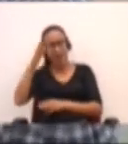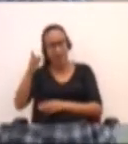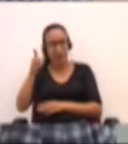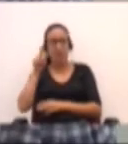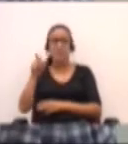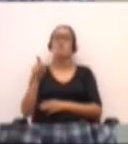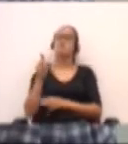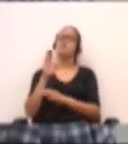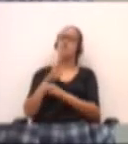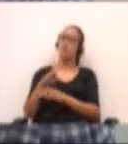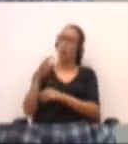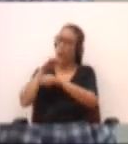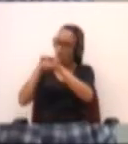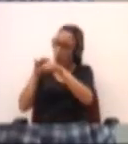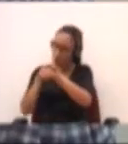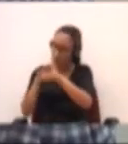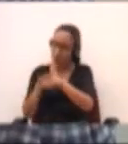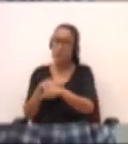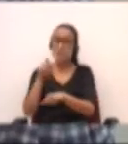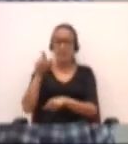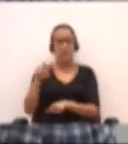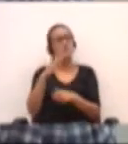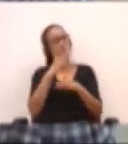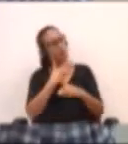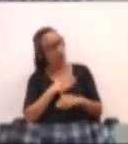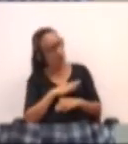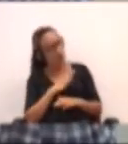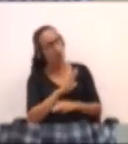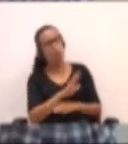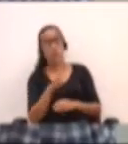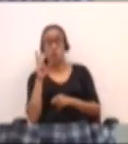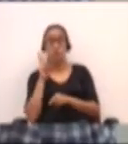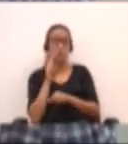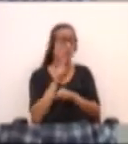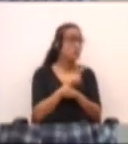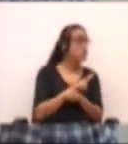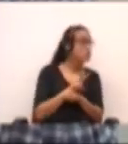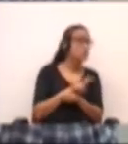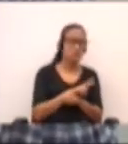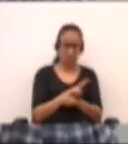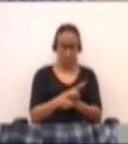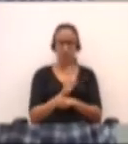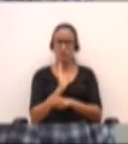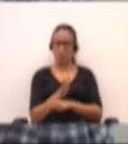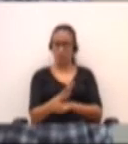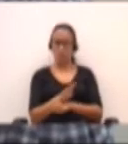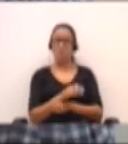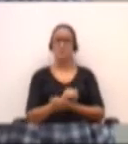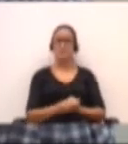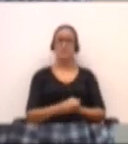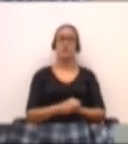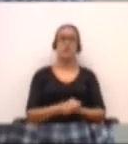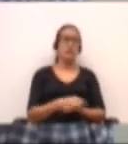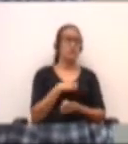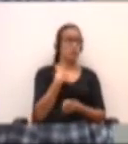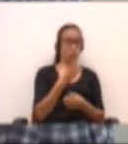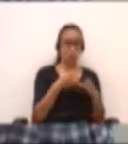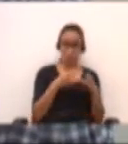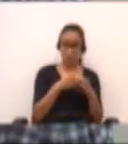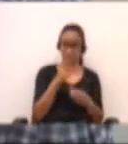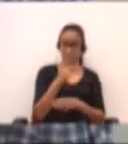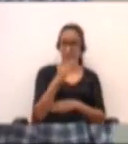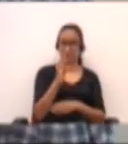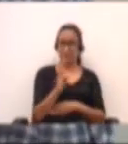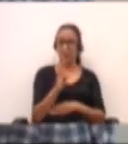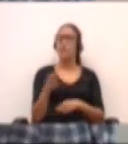terra produtiva e dar a documentação para vocês. É uma exigência dessa bancada e também daqueles que entendem a importância da